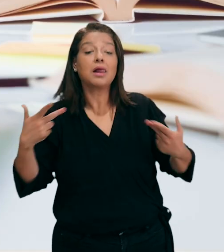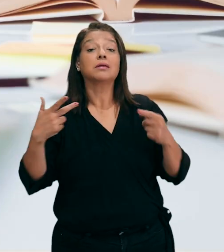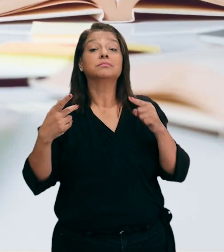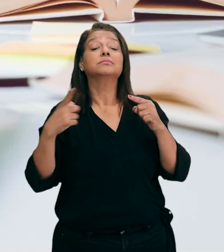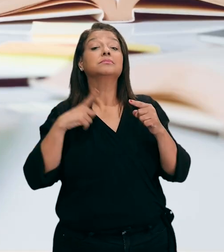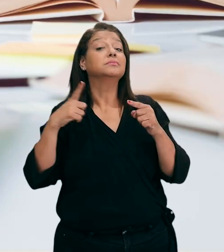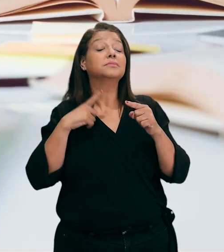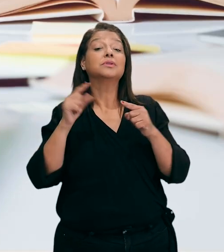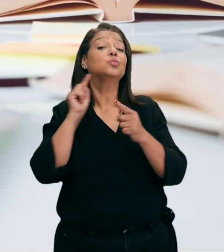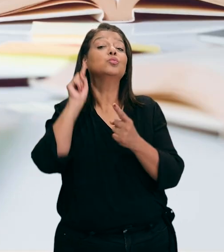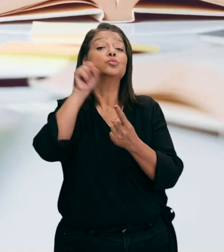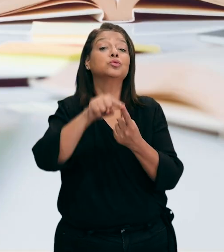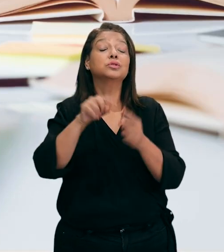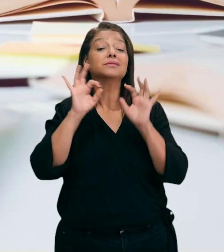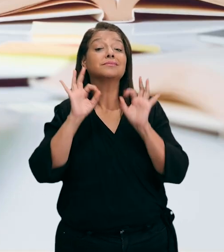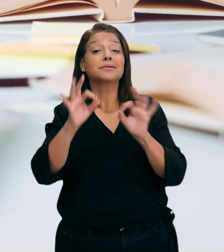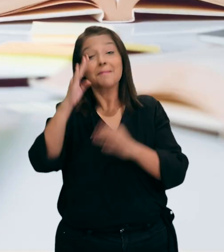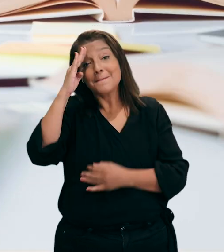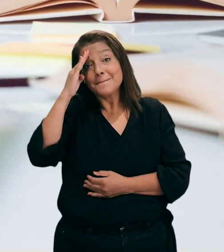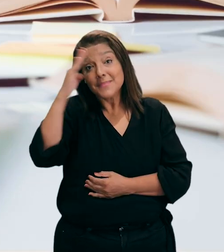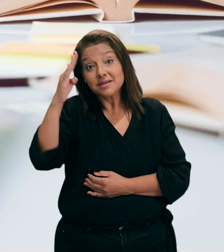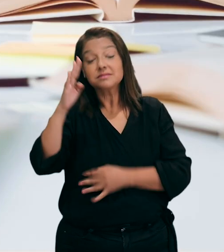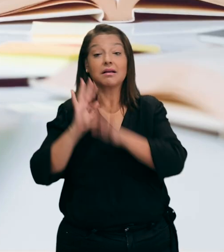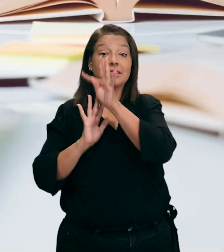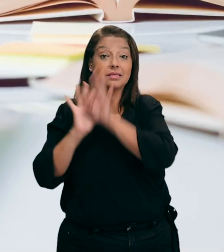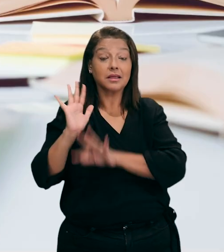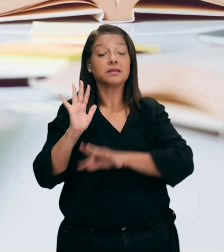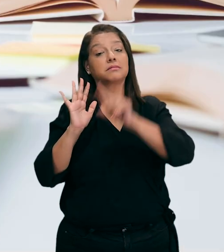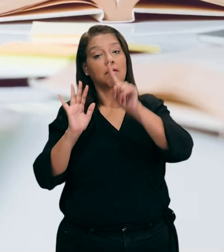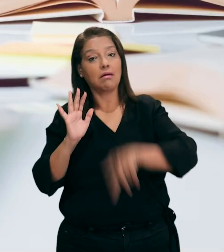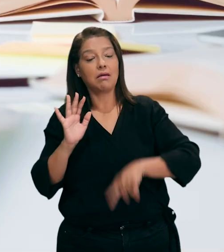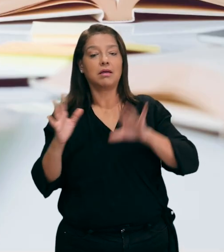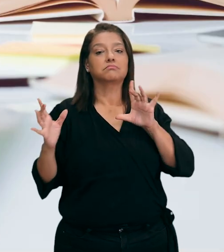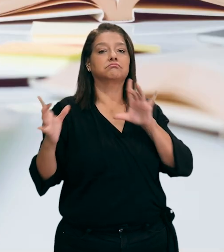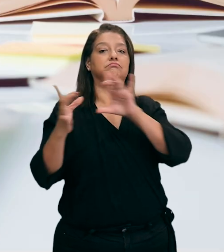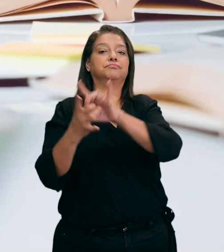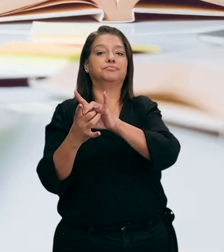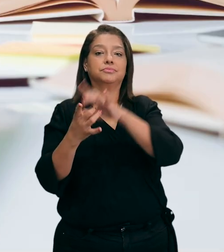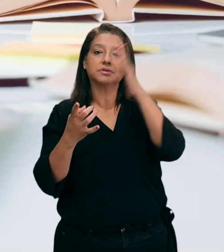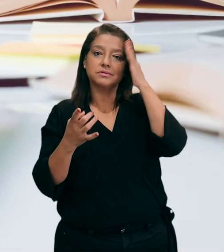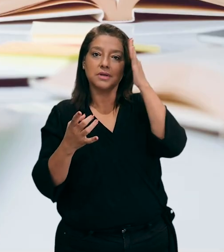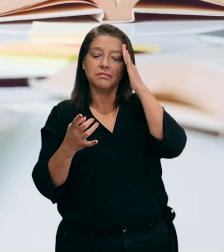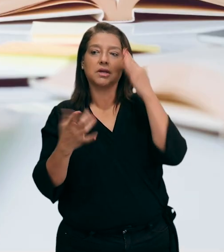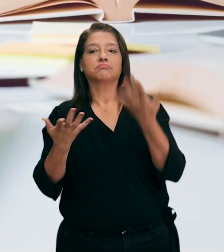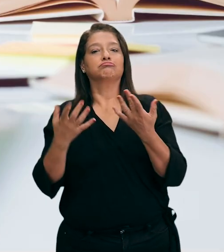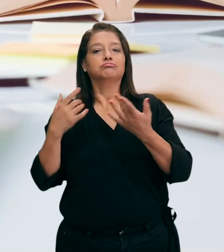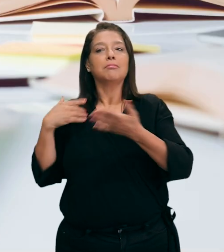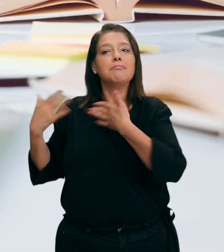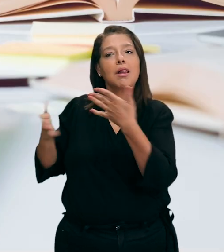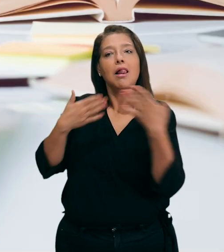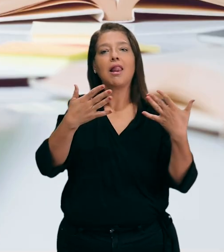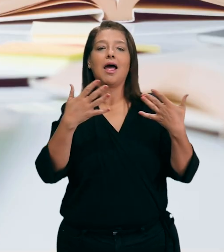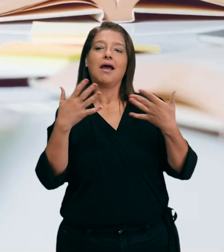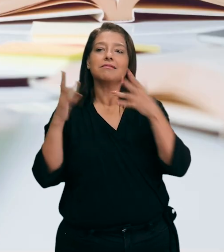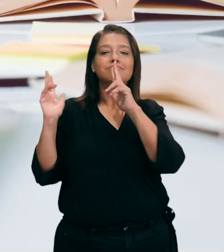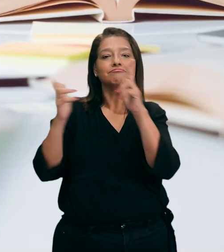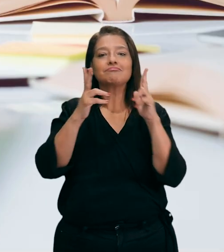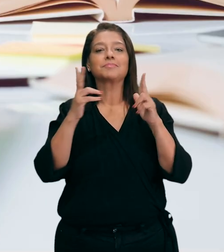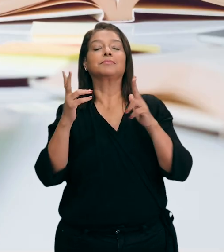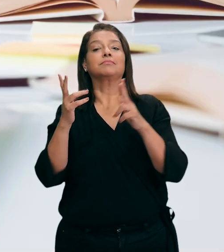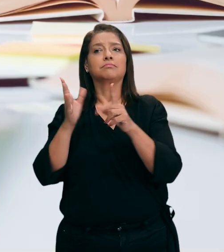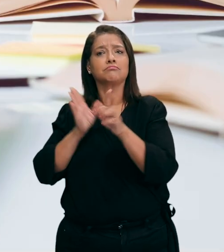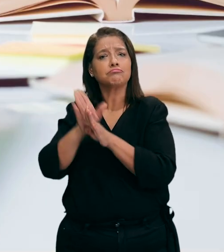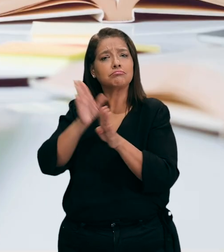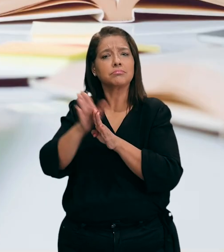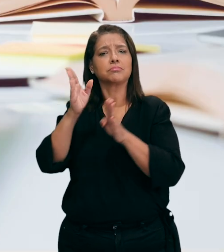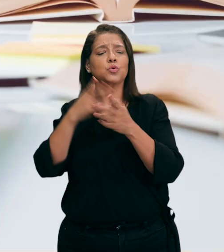finalidade principal dos textos está associada a entreter, relatar. Esses são